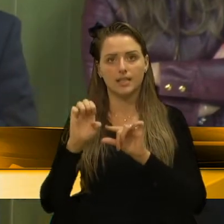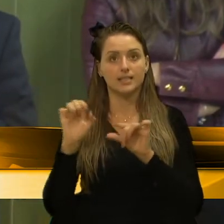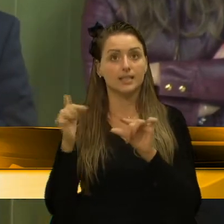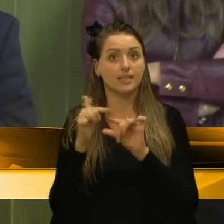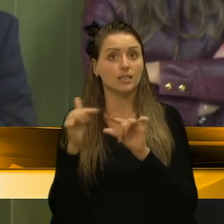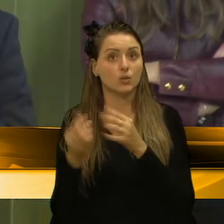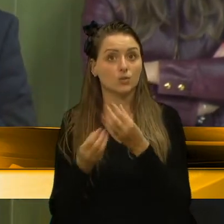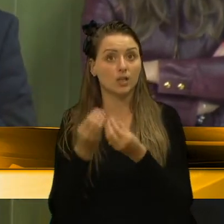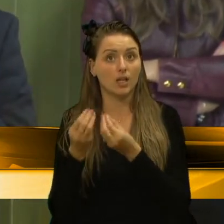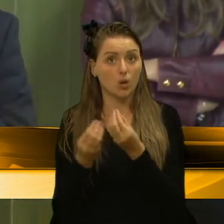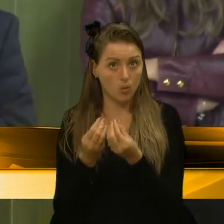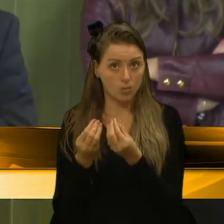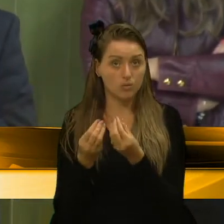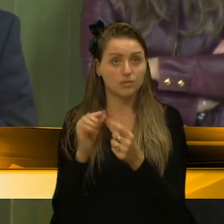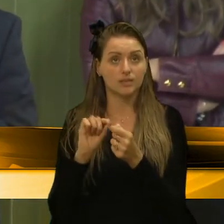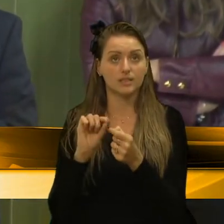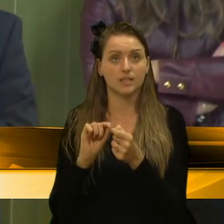inviabilizado,